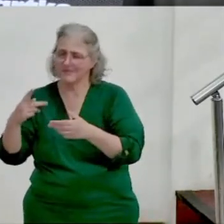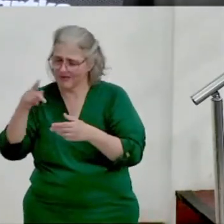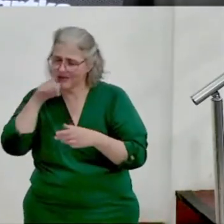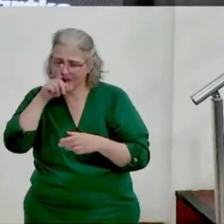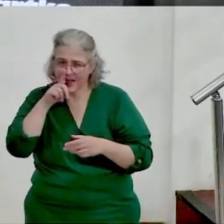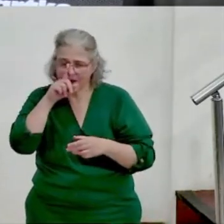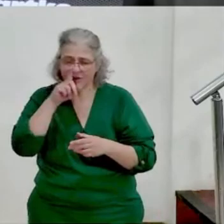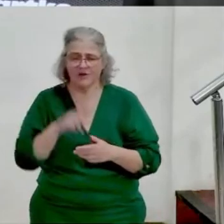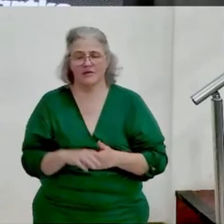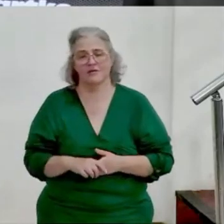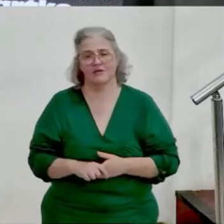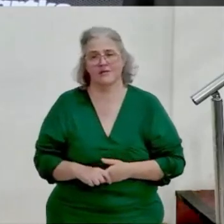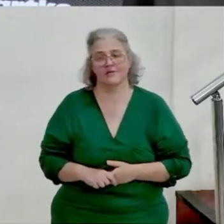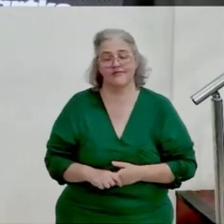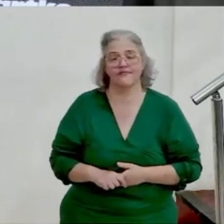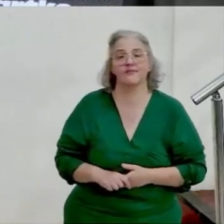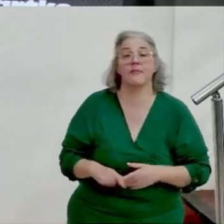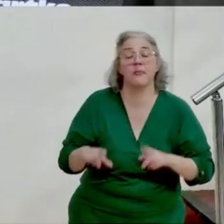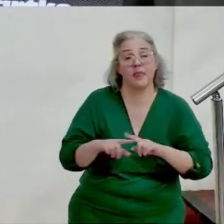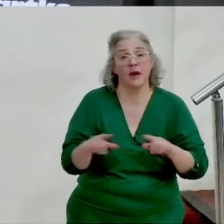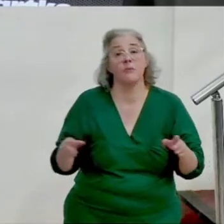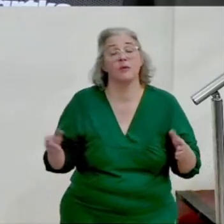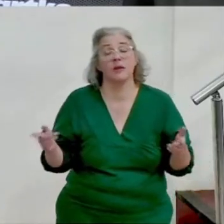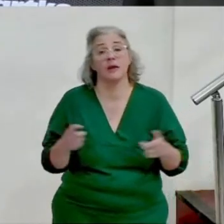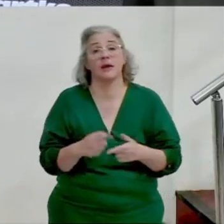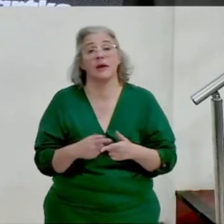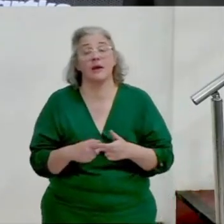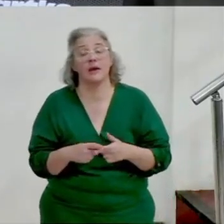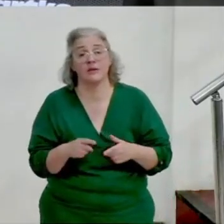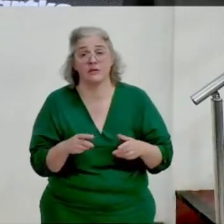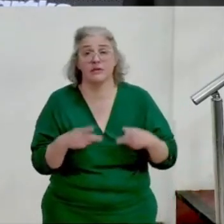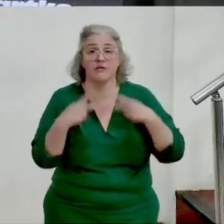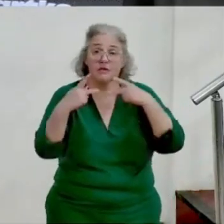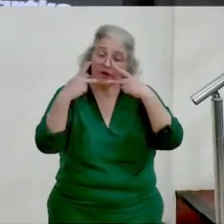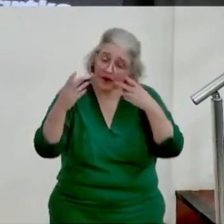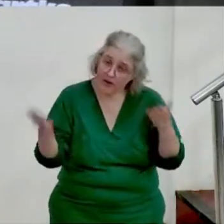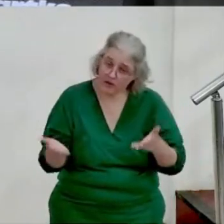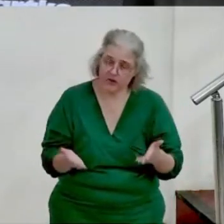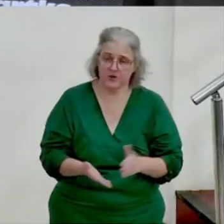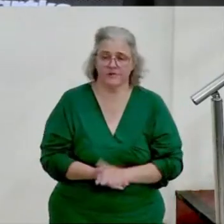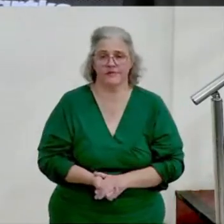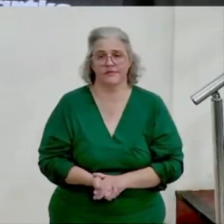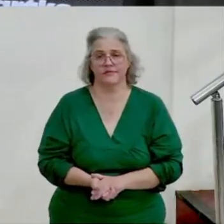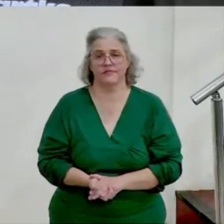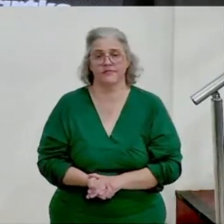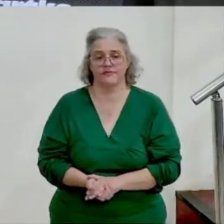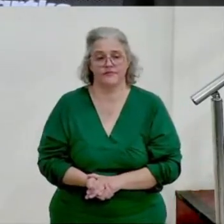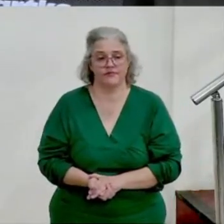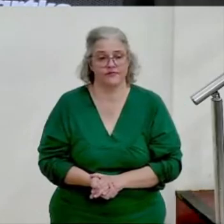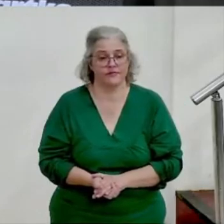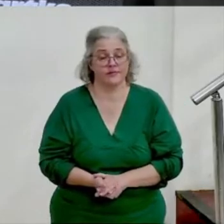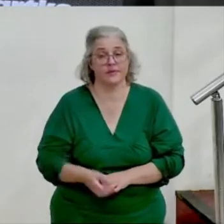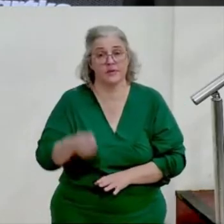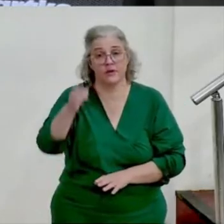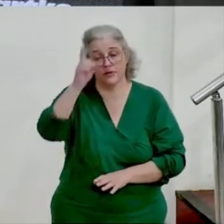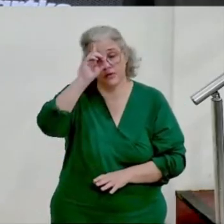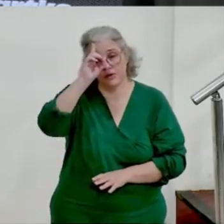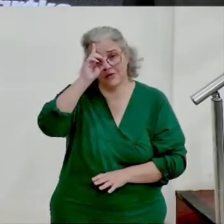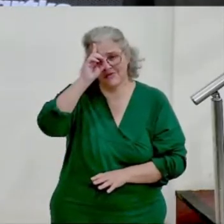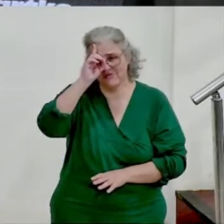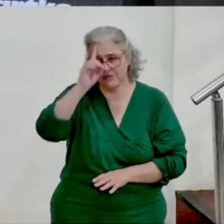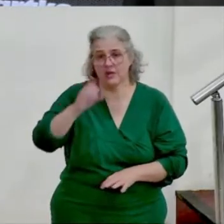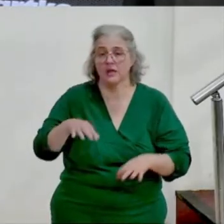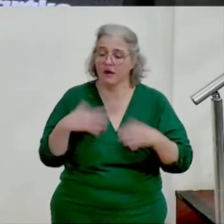é disso que nós vamos falar hoje, crianças e adultos aqui presentes. Nós vamos falar de um dia